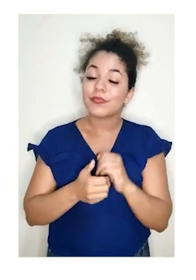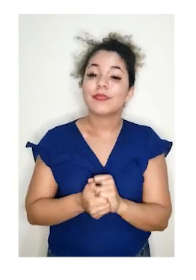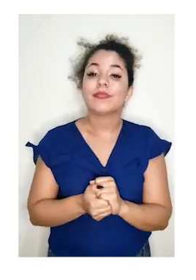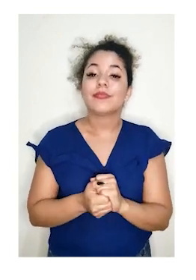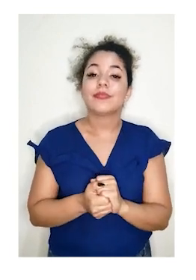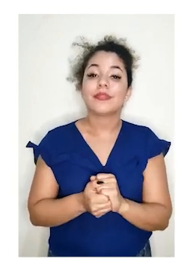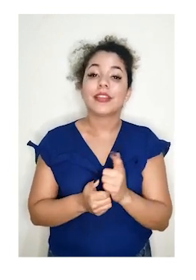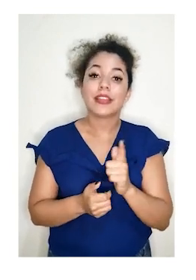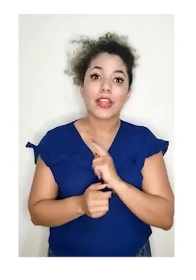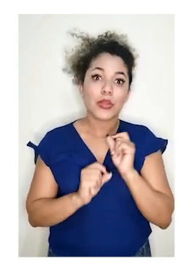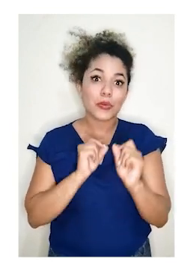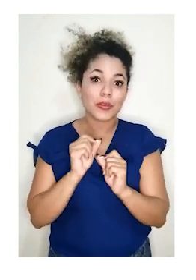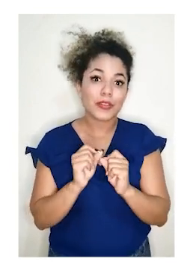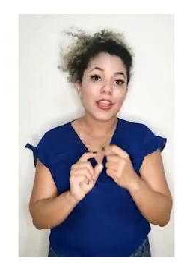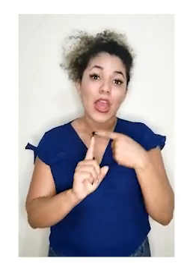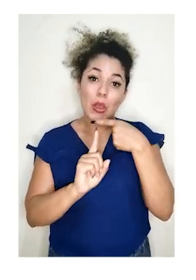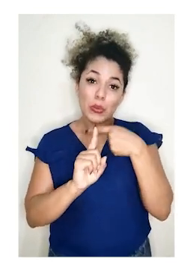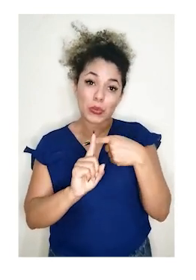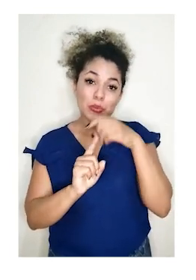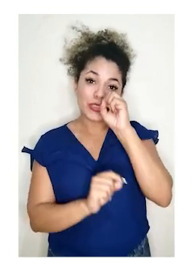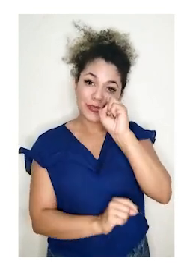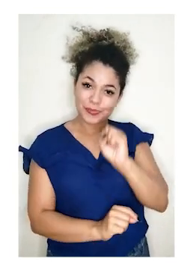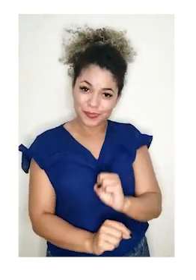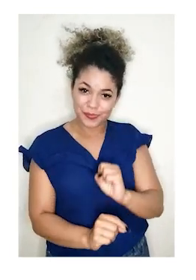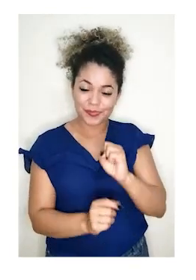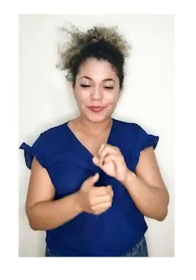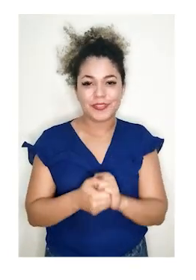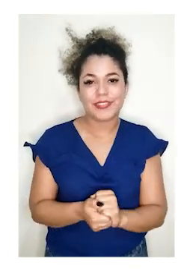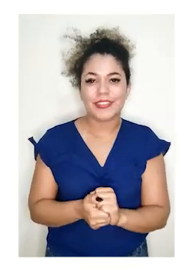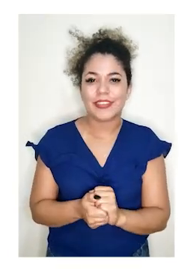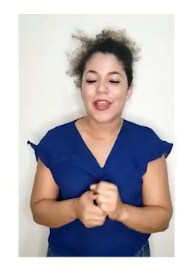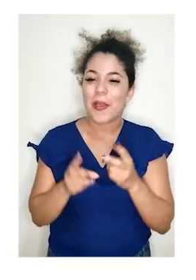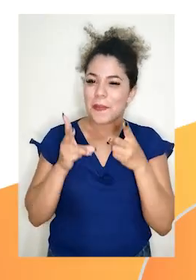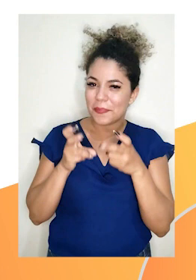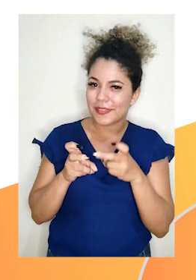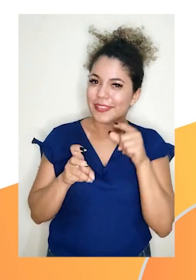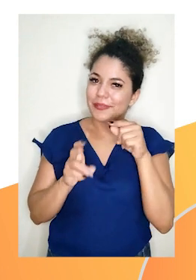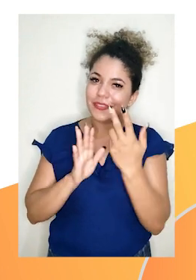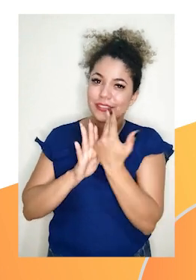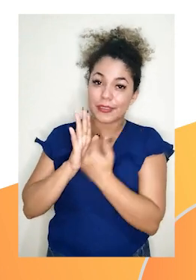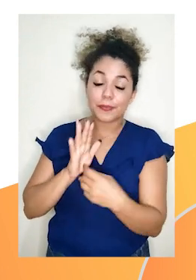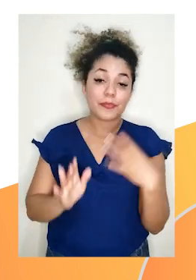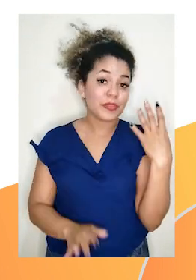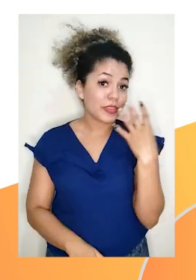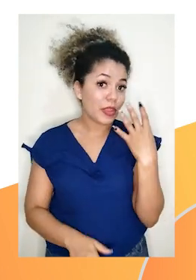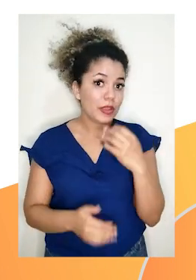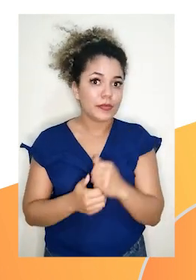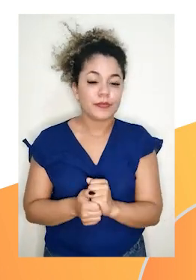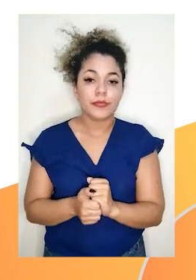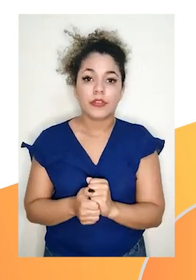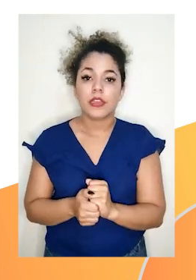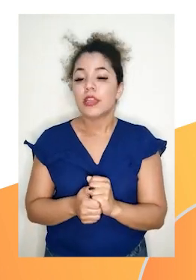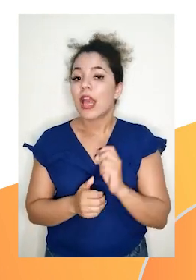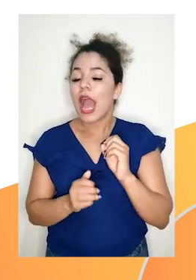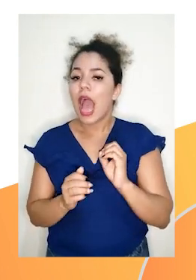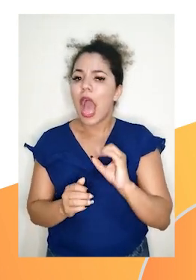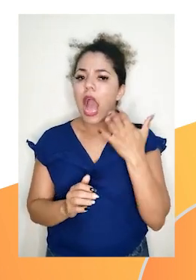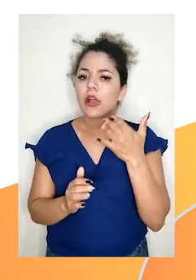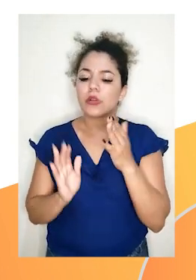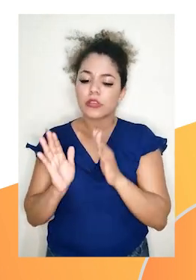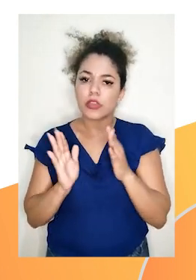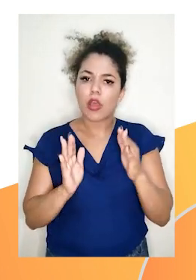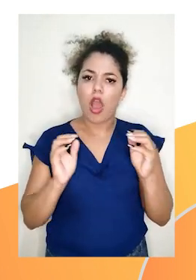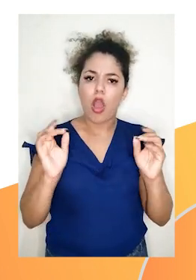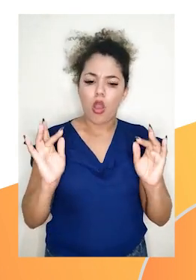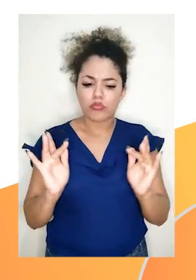nós temos a constelação Cruzeiro do Sul, muito observada aqui. 4. São derivadas do processo de colapso